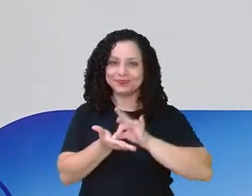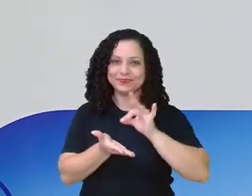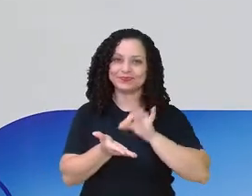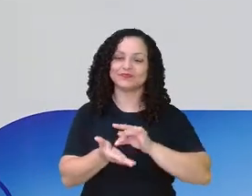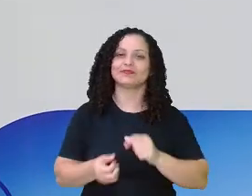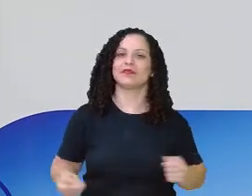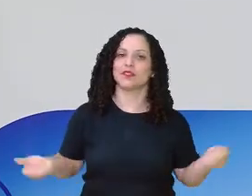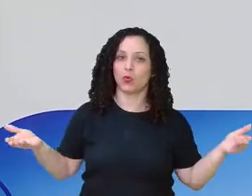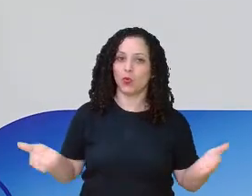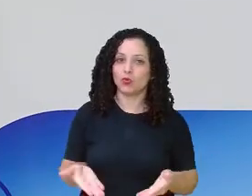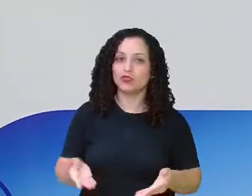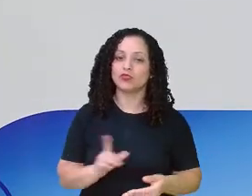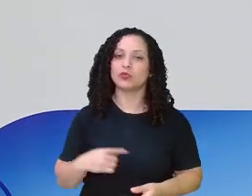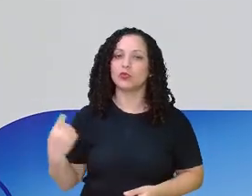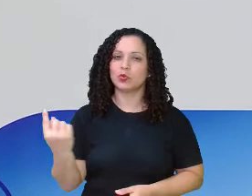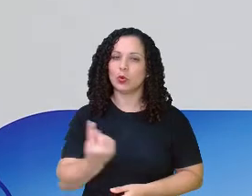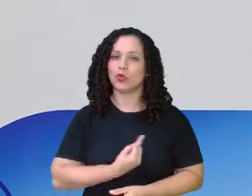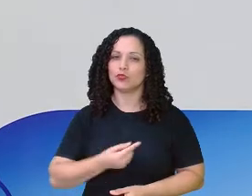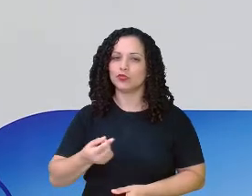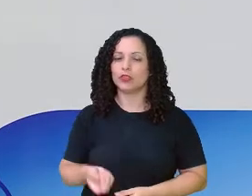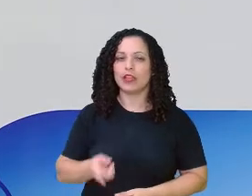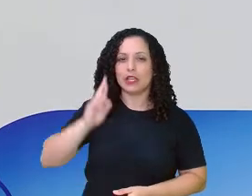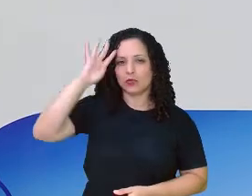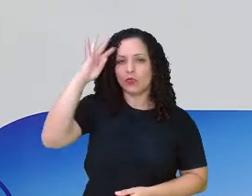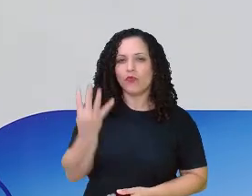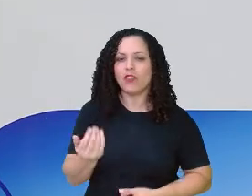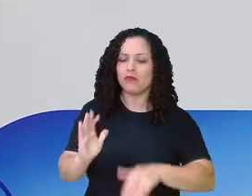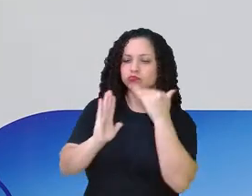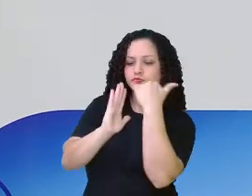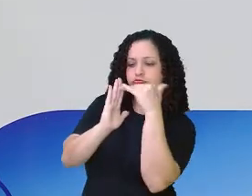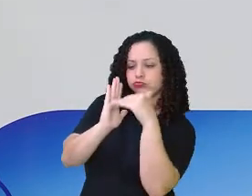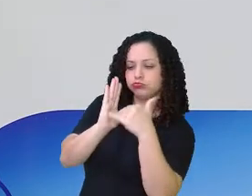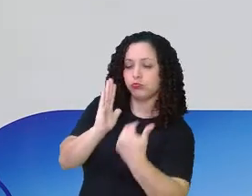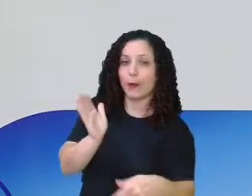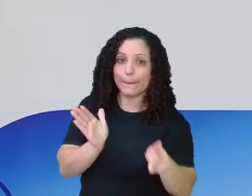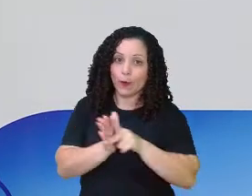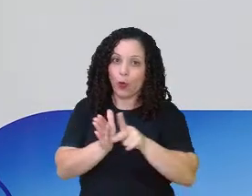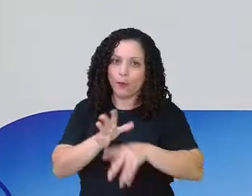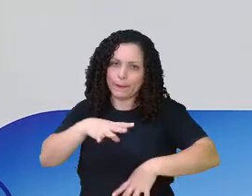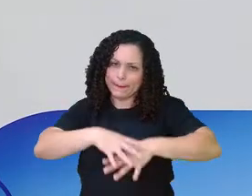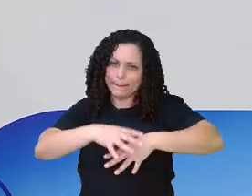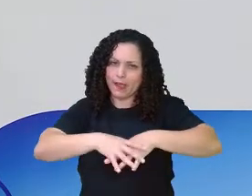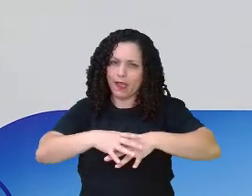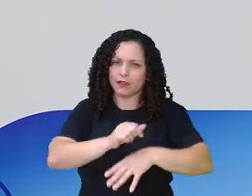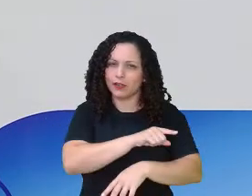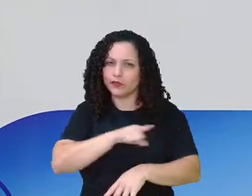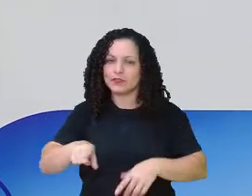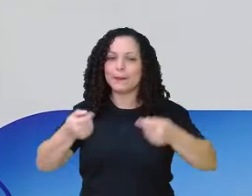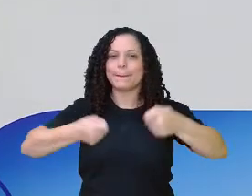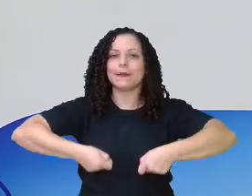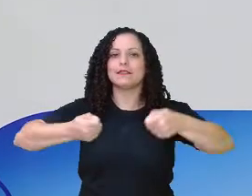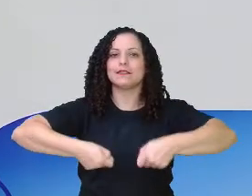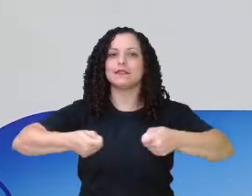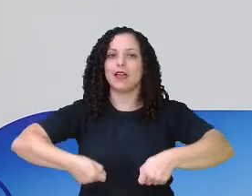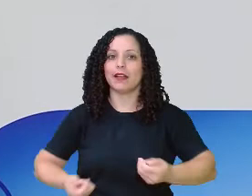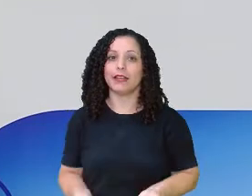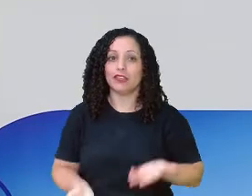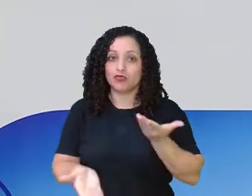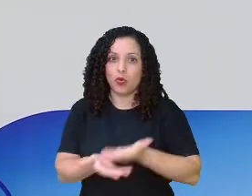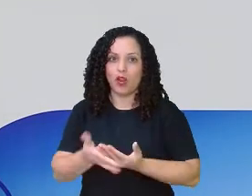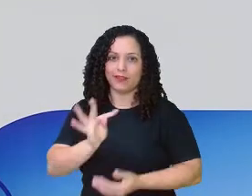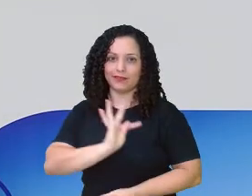Exatamente! Hoje a gente vai fazer questões sobre prisma. Isso, aquelas questões que você vai precisar para a escola